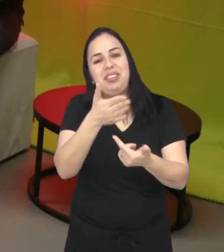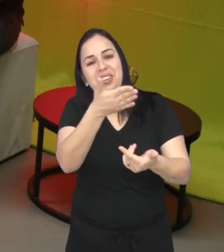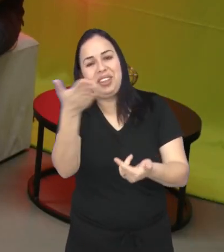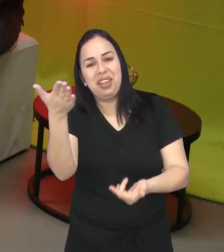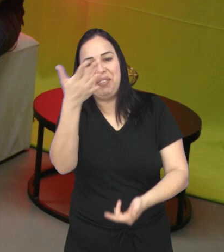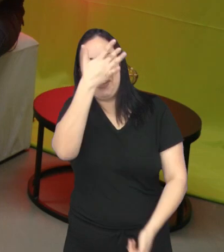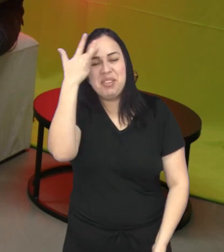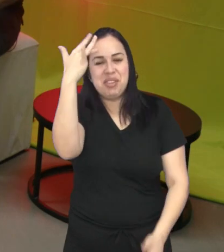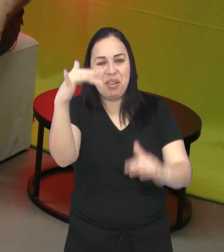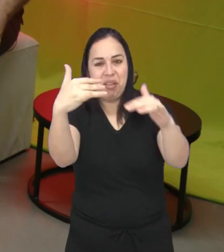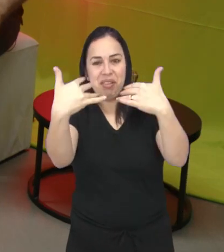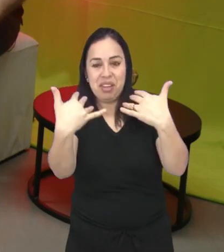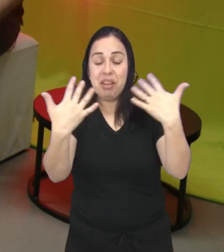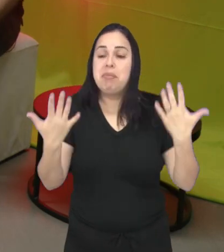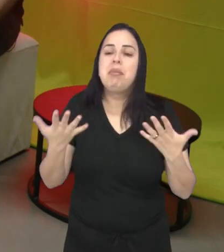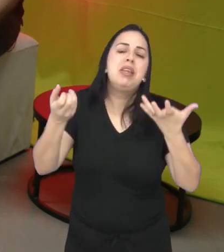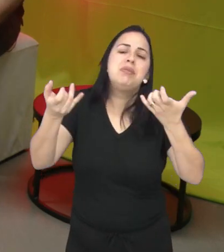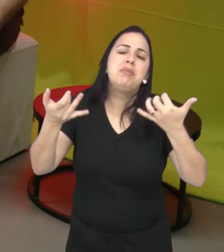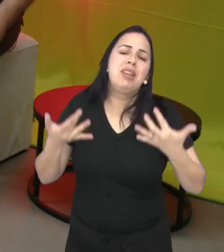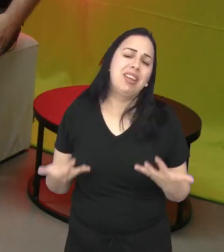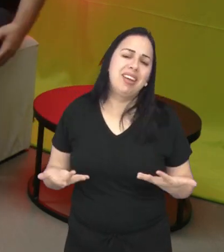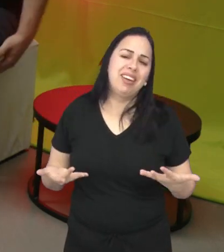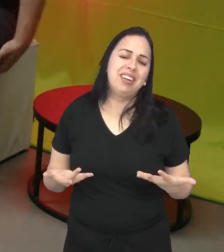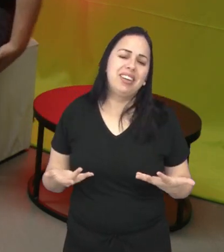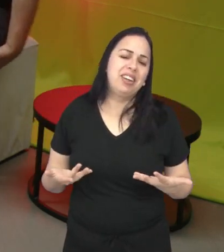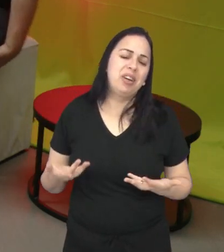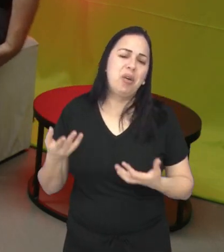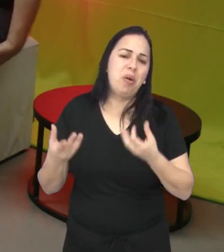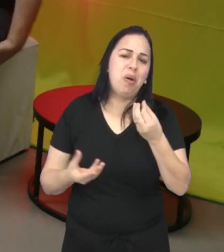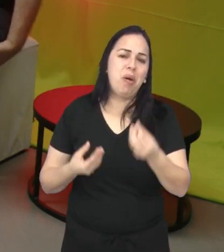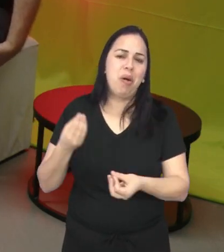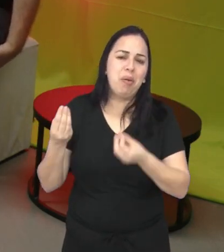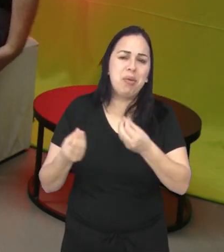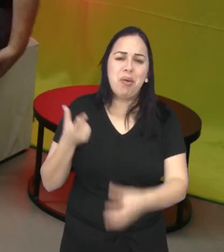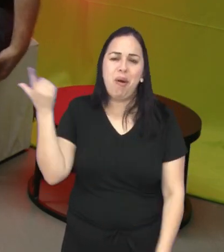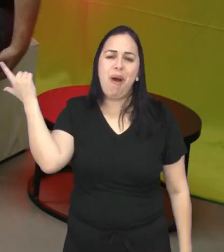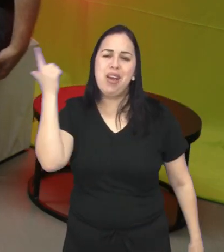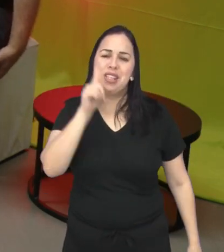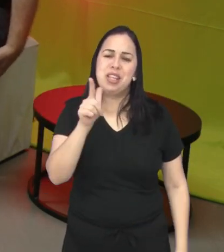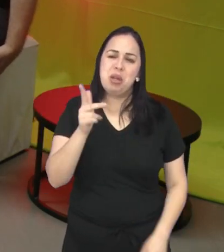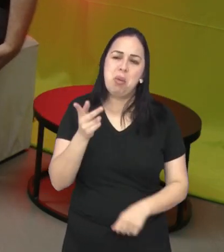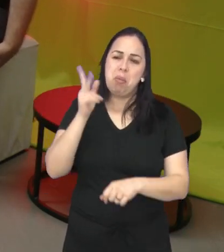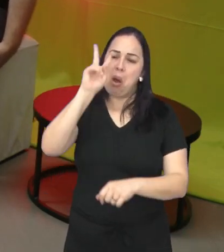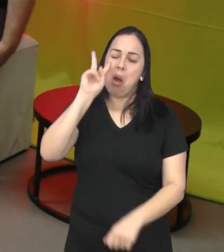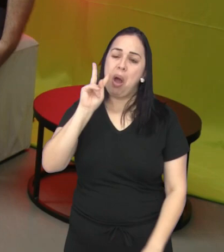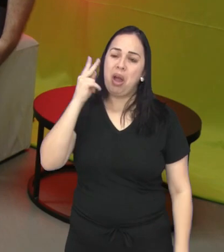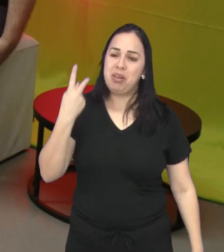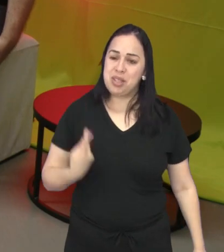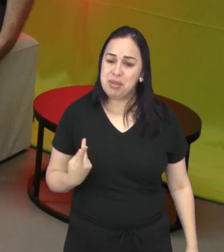mostrar pra vocês também. E conta pra gente, então, como é que foi um pouquinho, né, de ter esse reconhecimento.